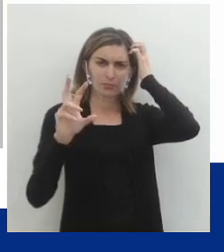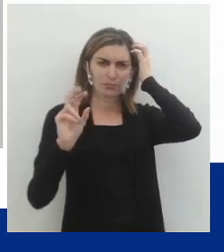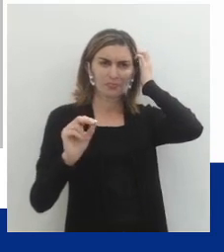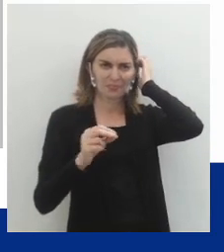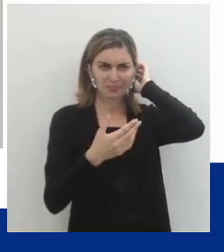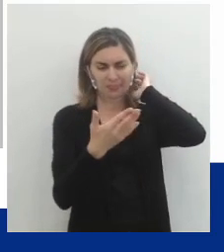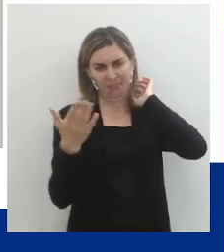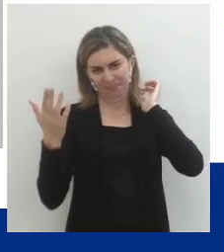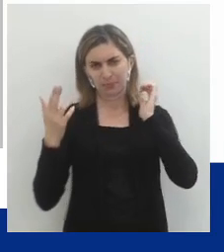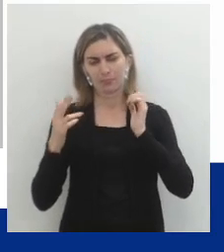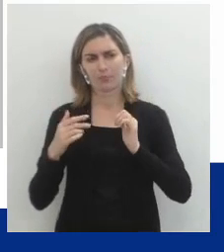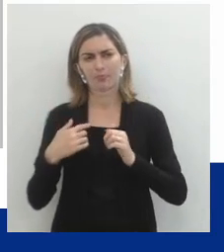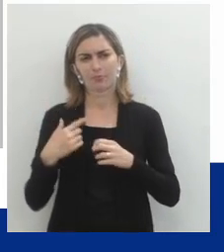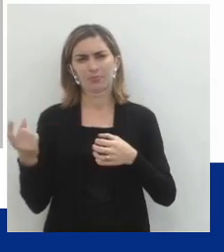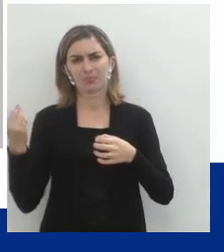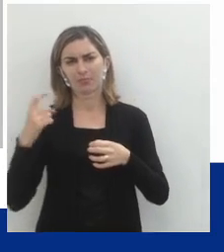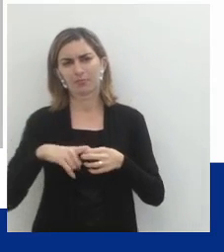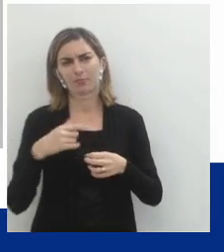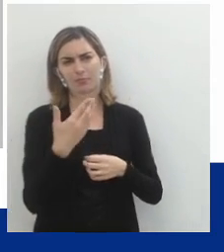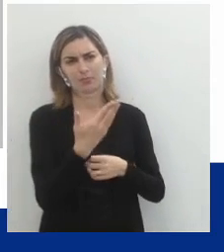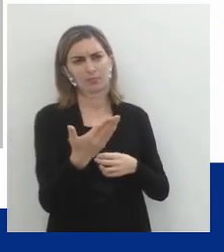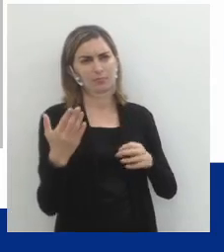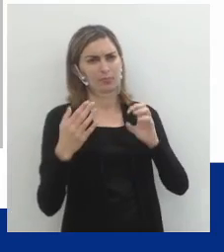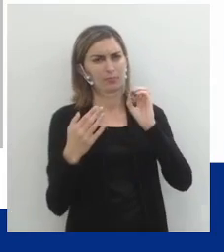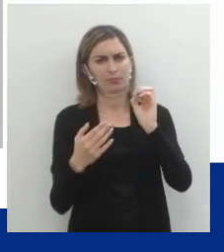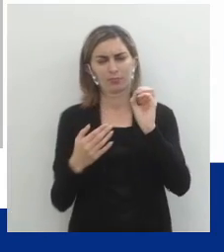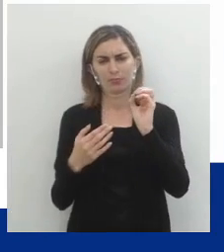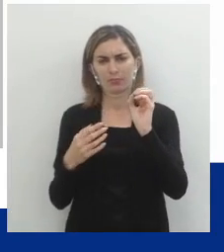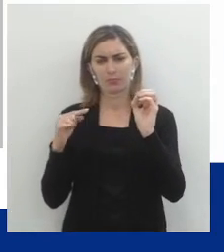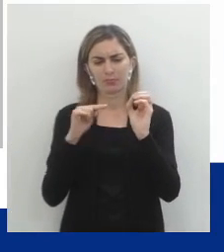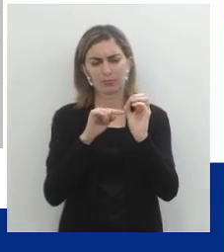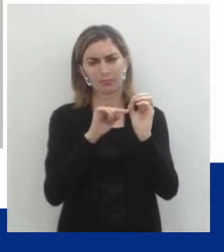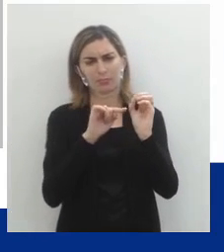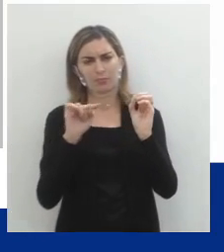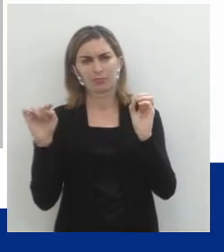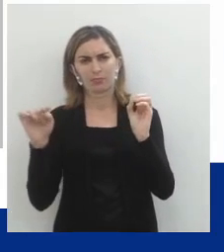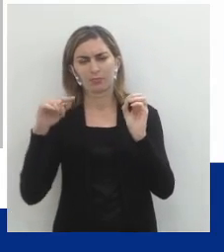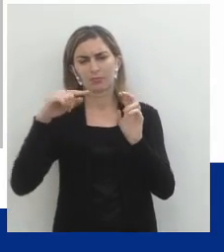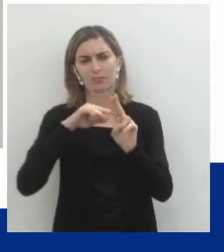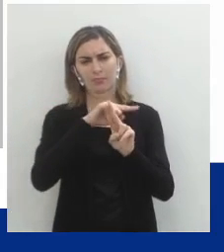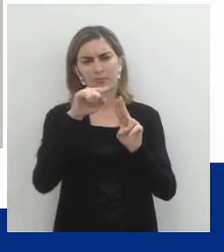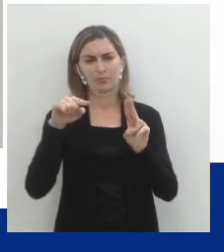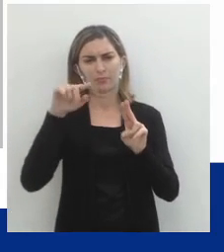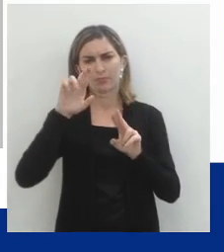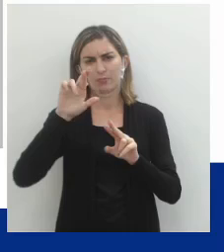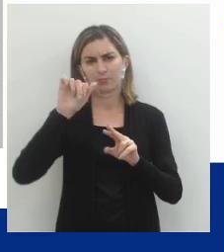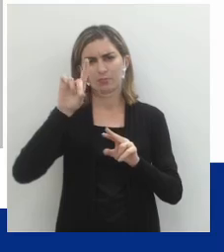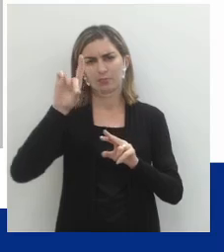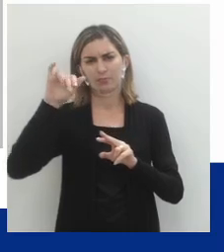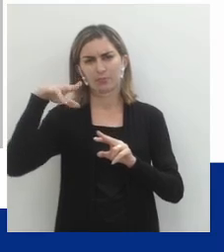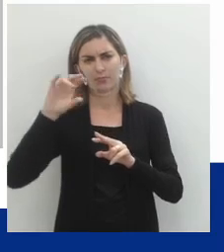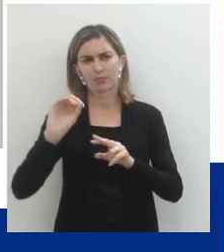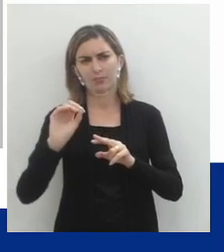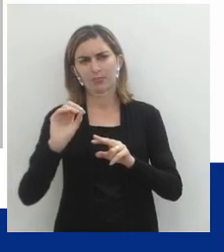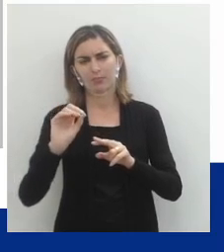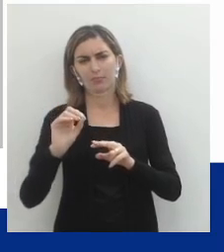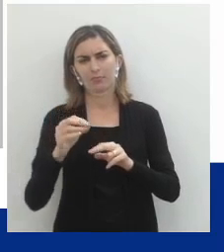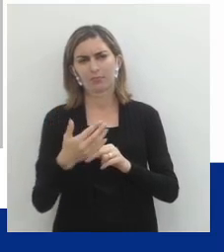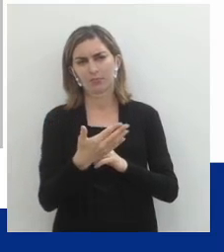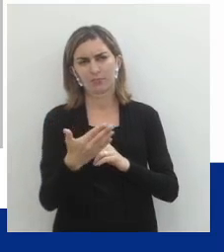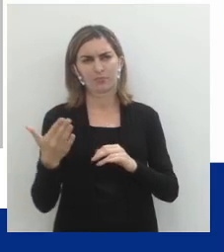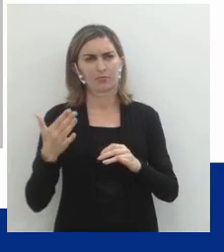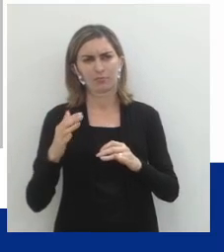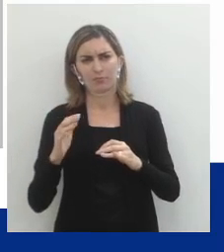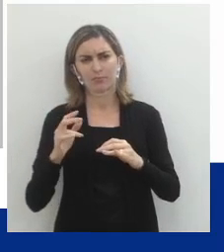150. E aqui ela volta a zerar no ponto que é chamado de π radiano. Eu vou colocar aqui π radiano